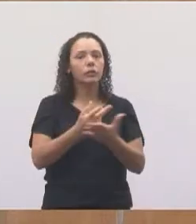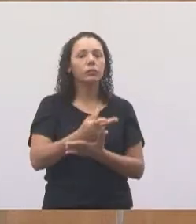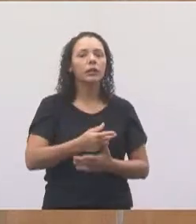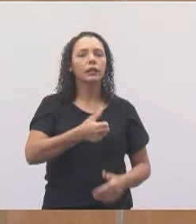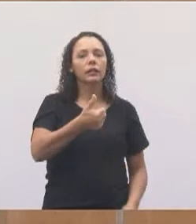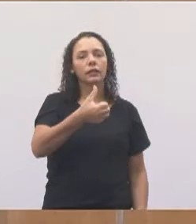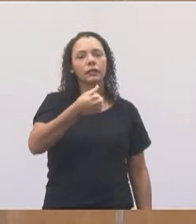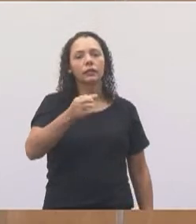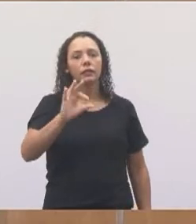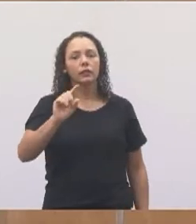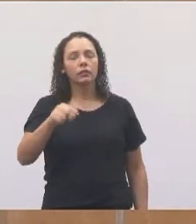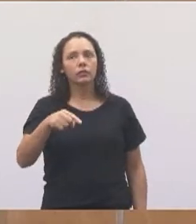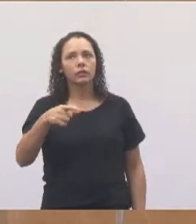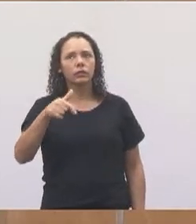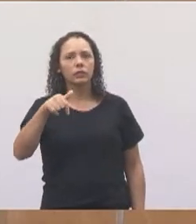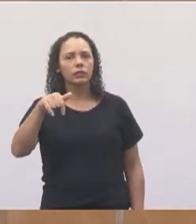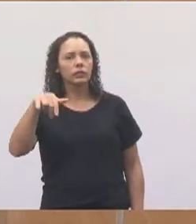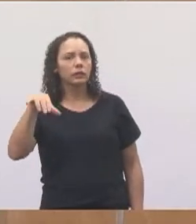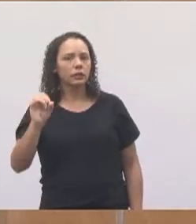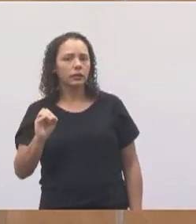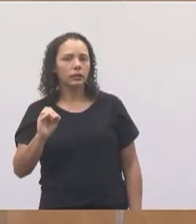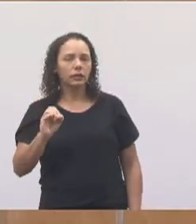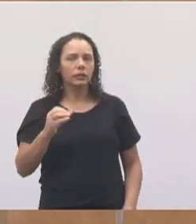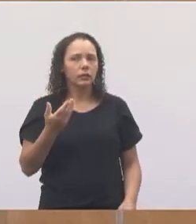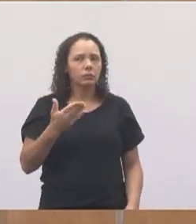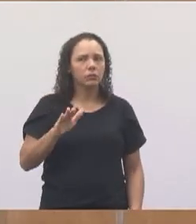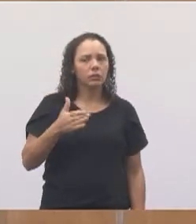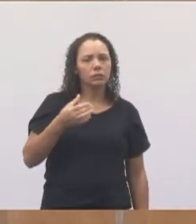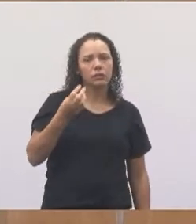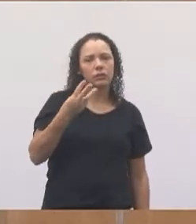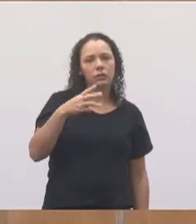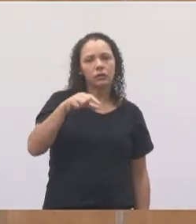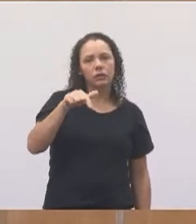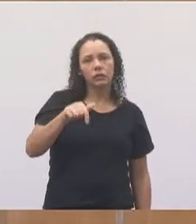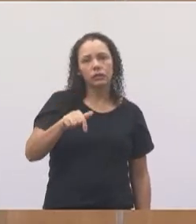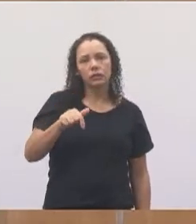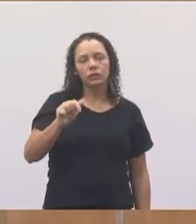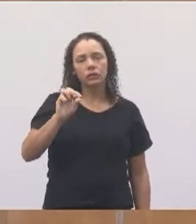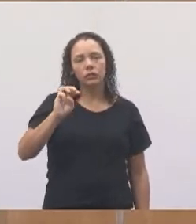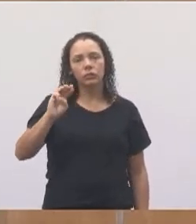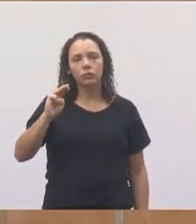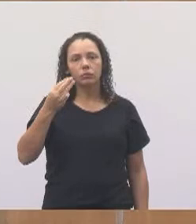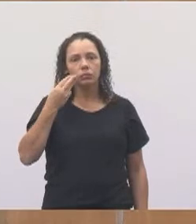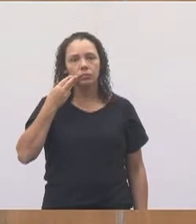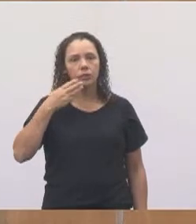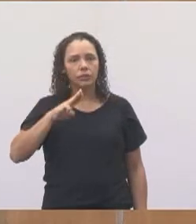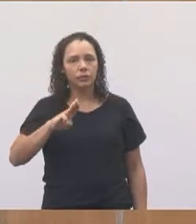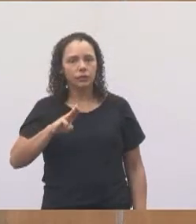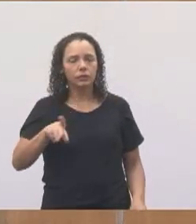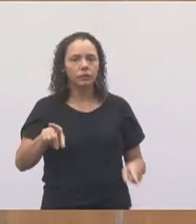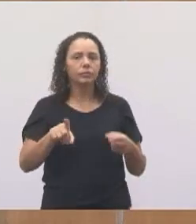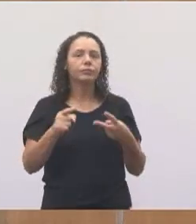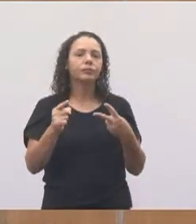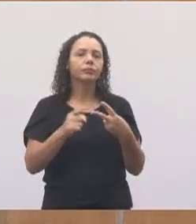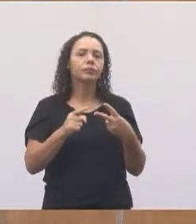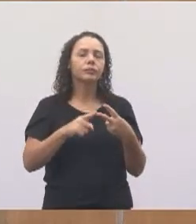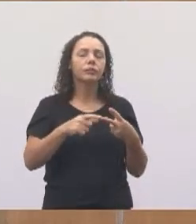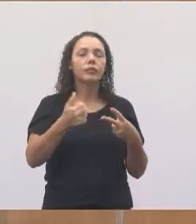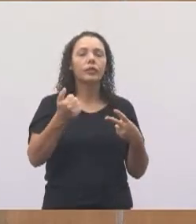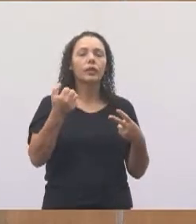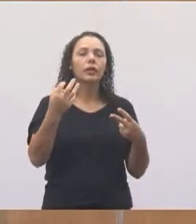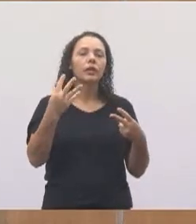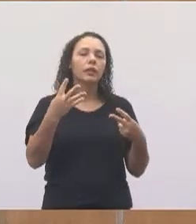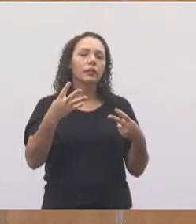16,70. Isso dá em torno de 37 milhões. Nós temos os 14% dos servidores